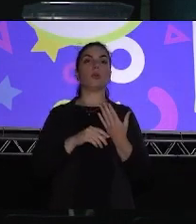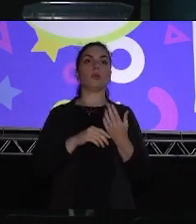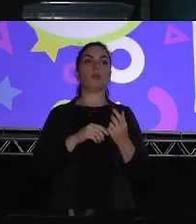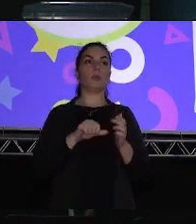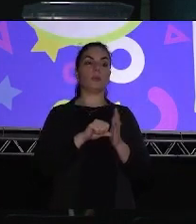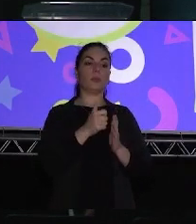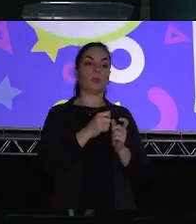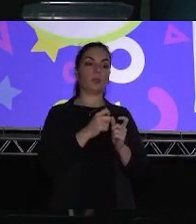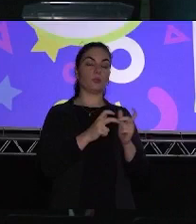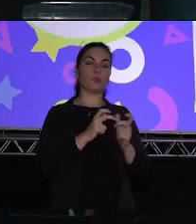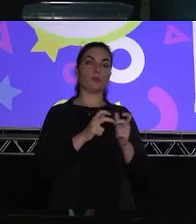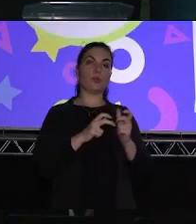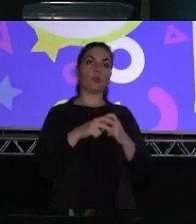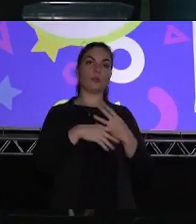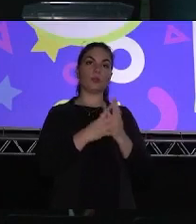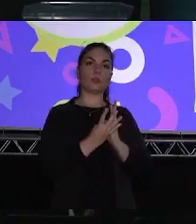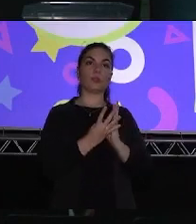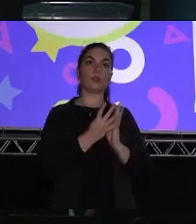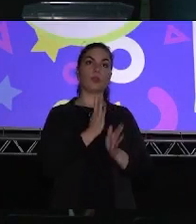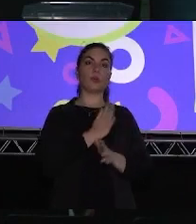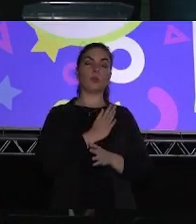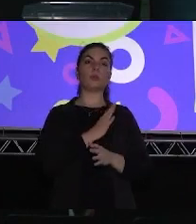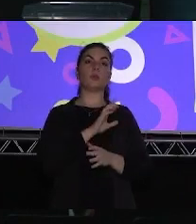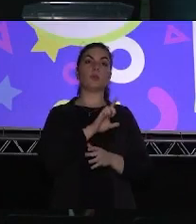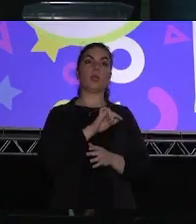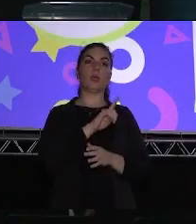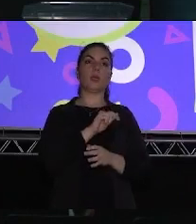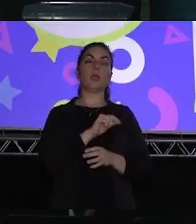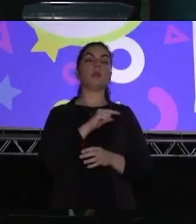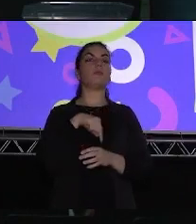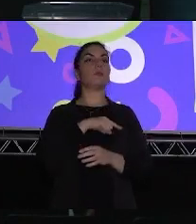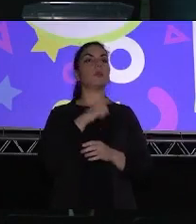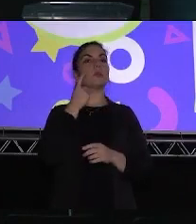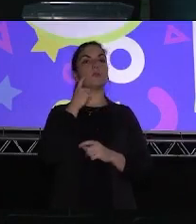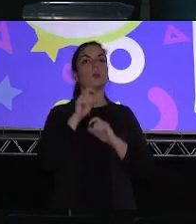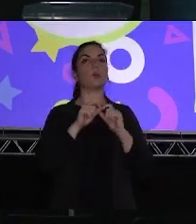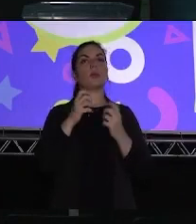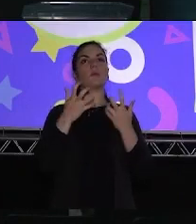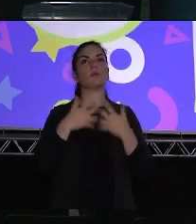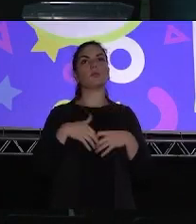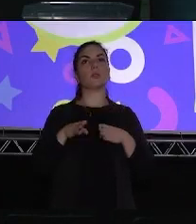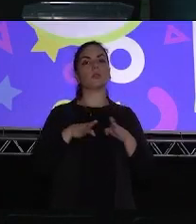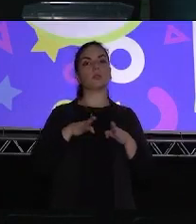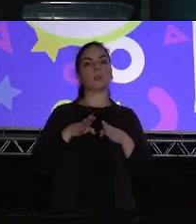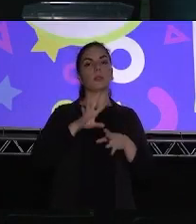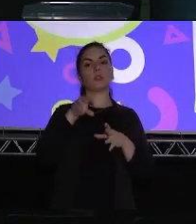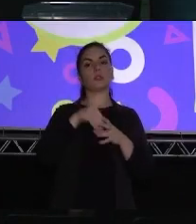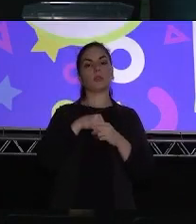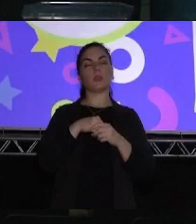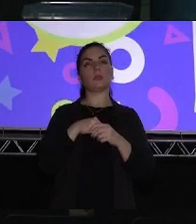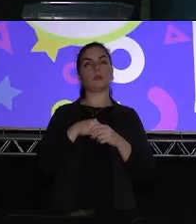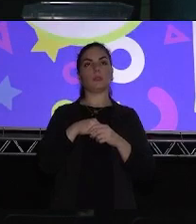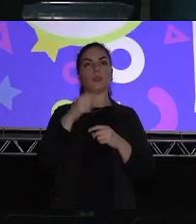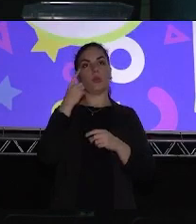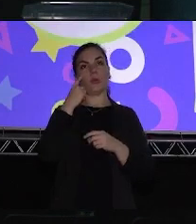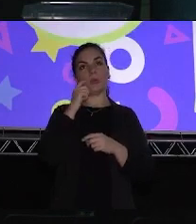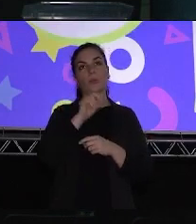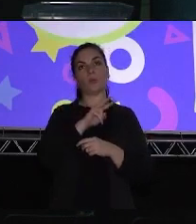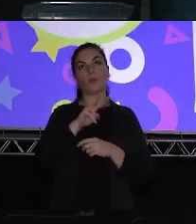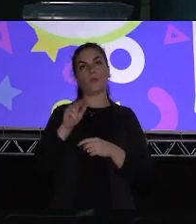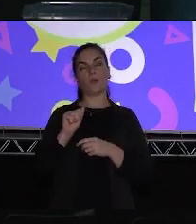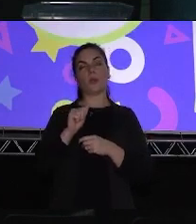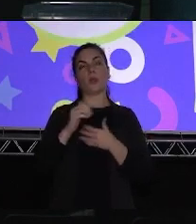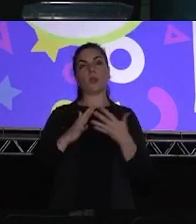a gente não tinha previsto que colocasse uma funcionalidade de acessibilidade e inclusão como VLibras, né, como API de